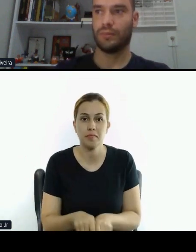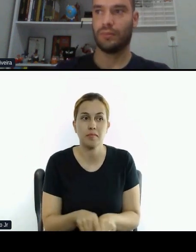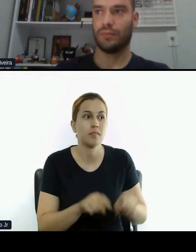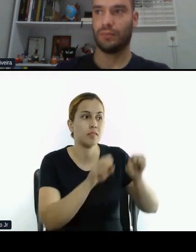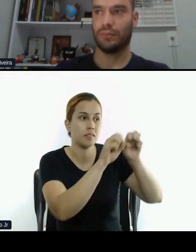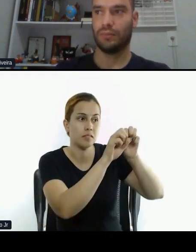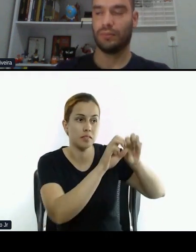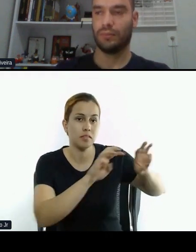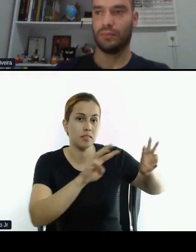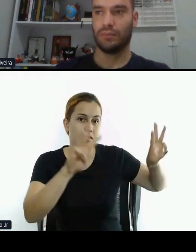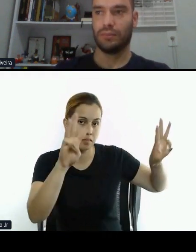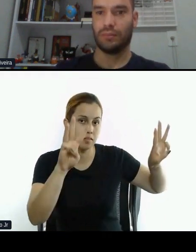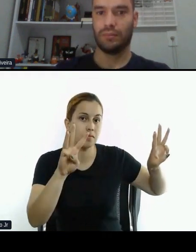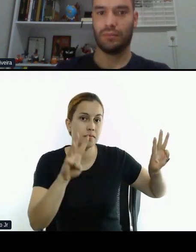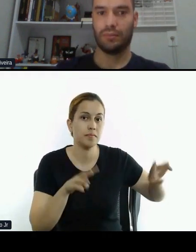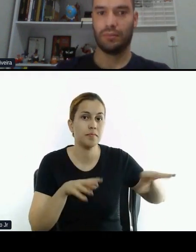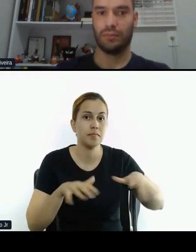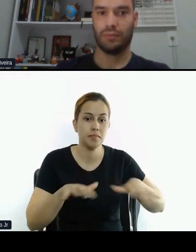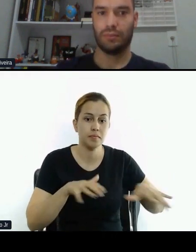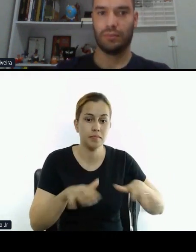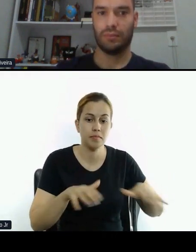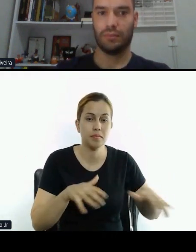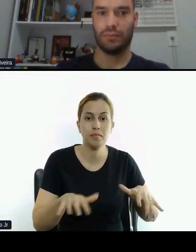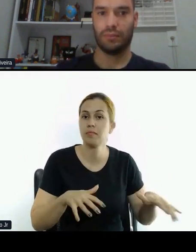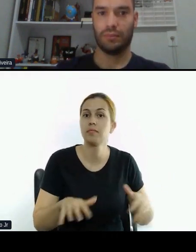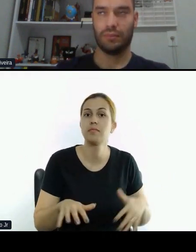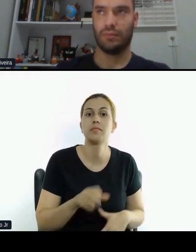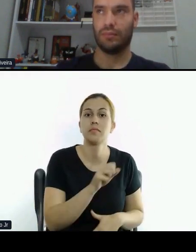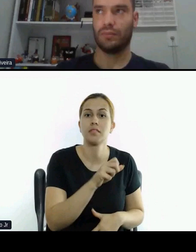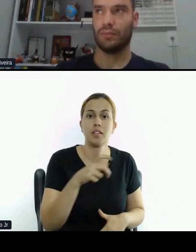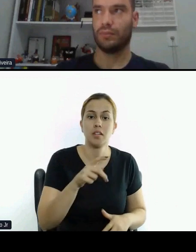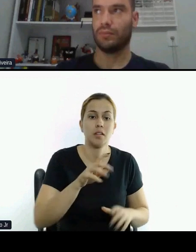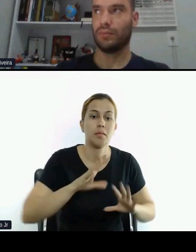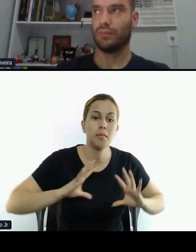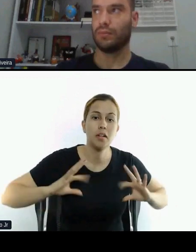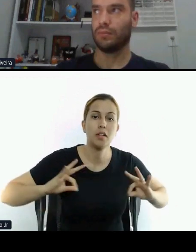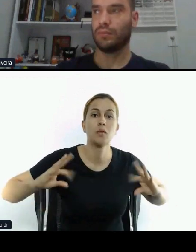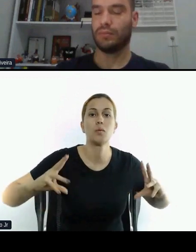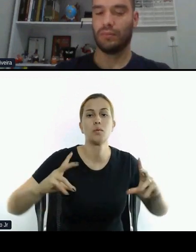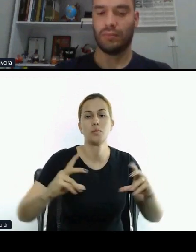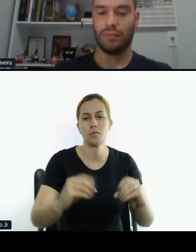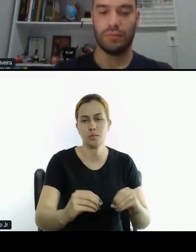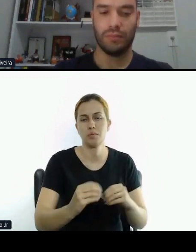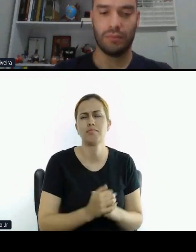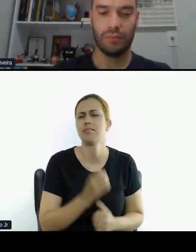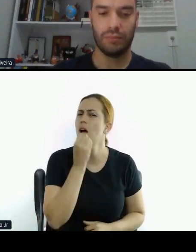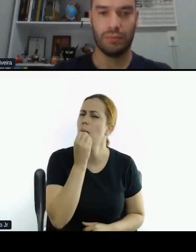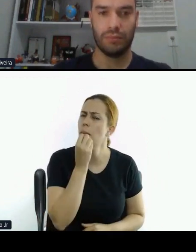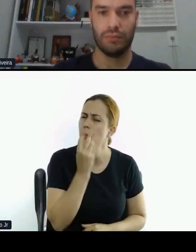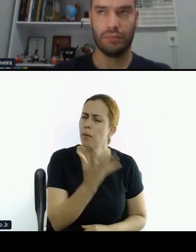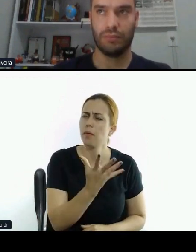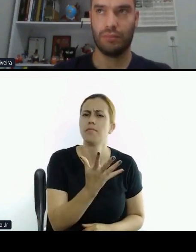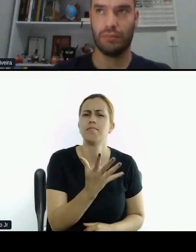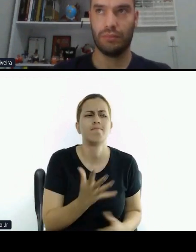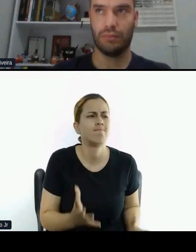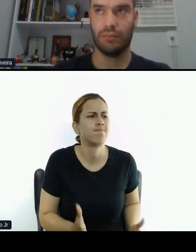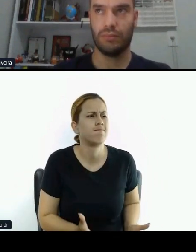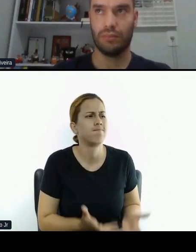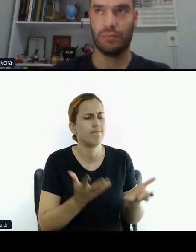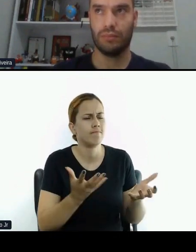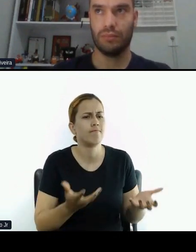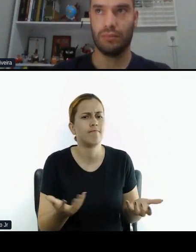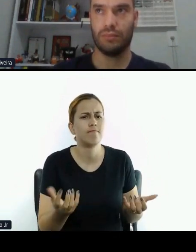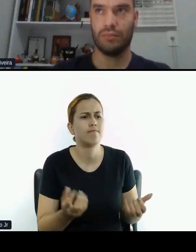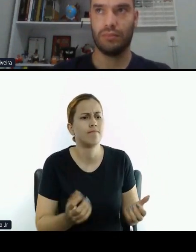do Movimento Web para Todos, que também é muito rico, muito instrutivo com relação